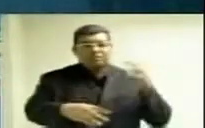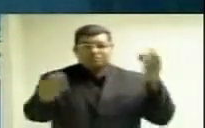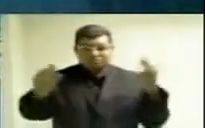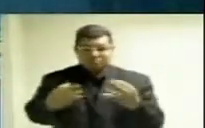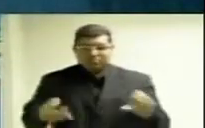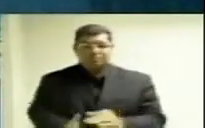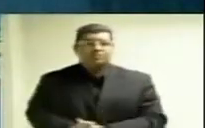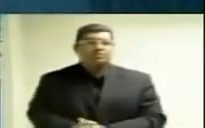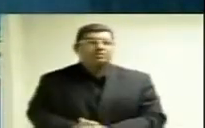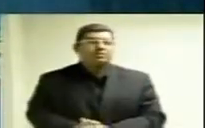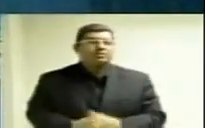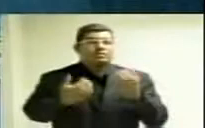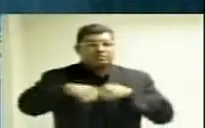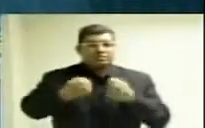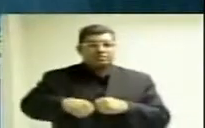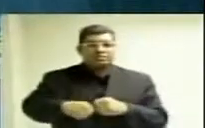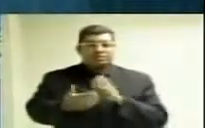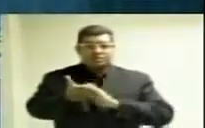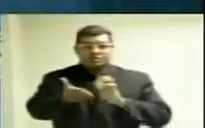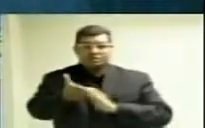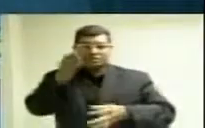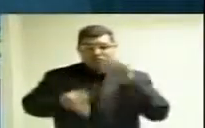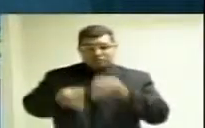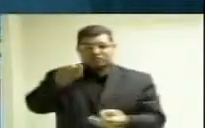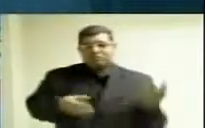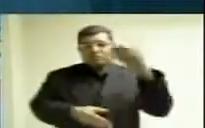absoluta seriedade. É preciso que o secretário de